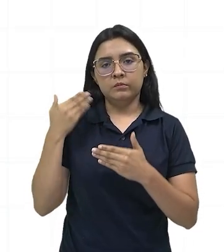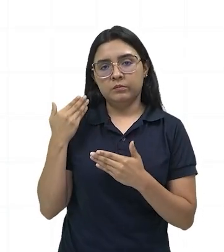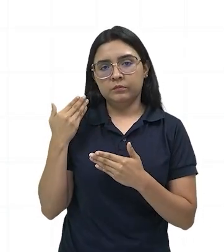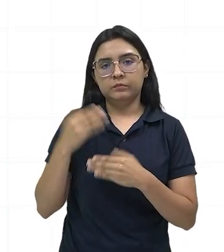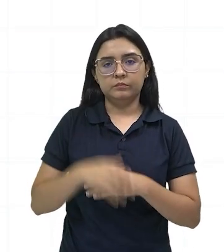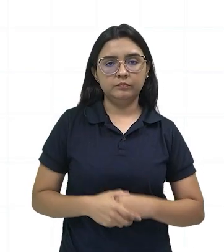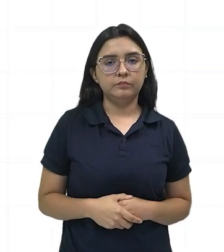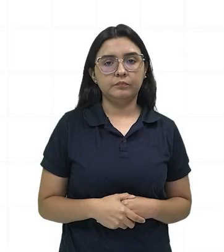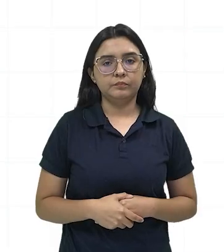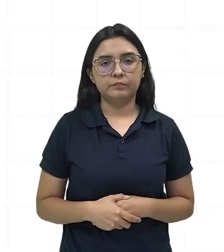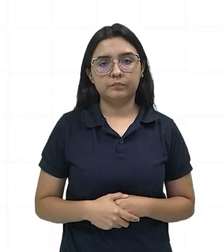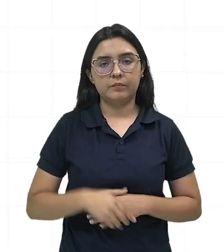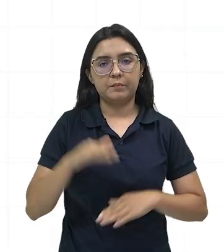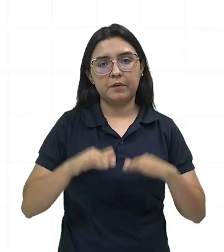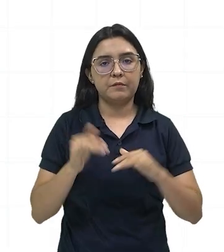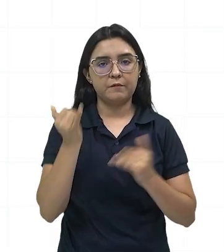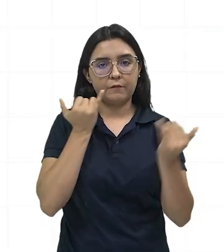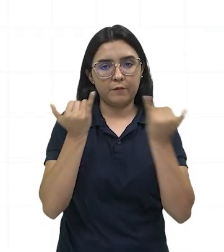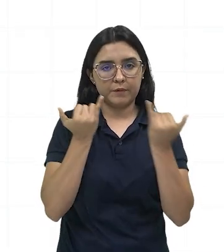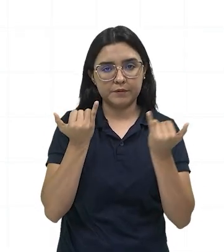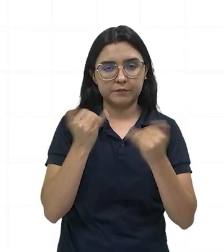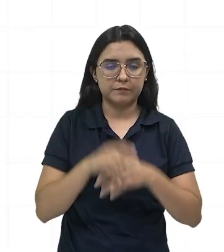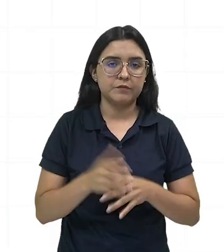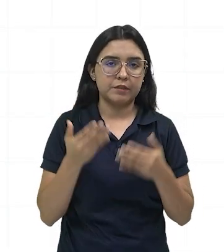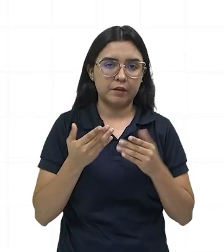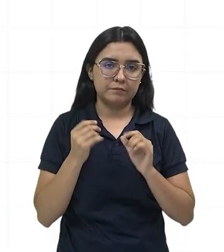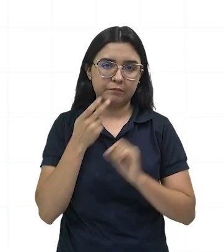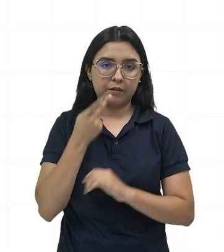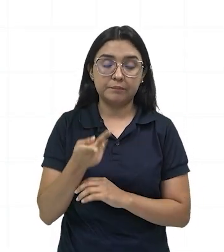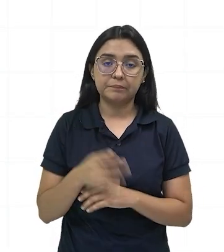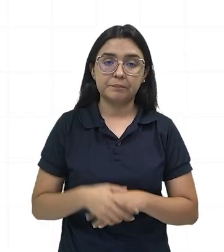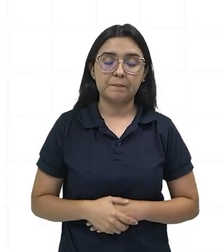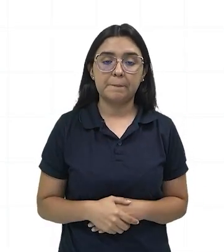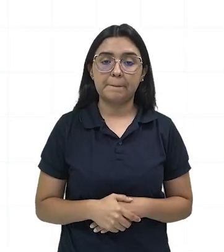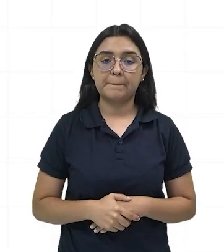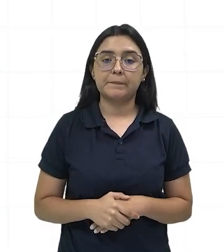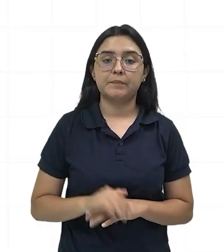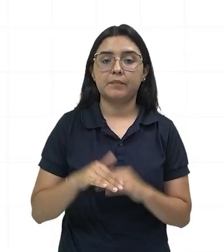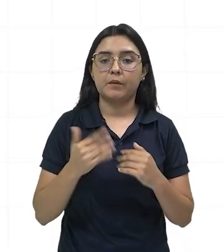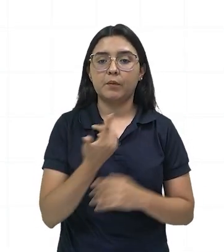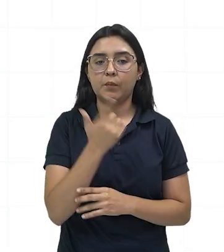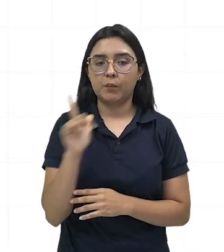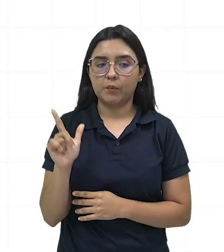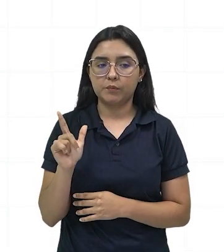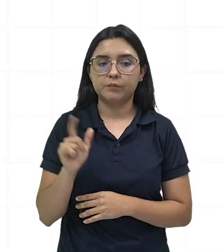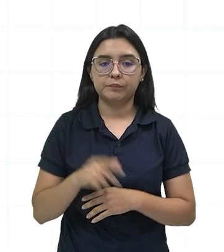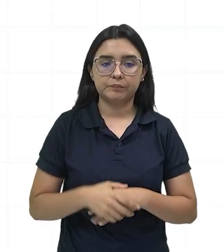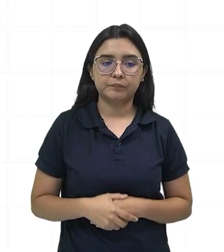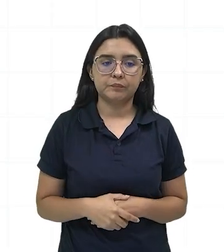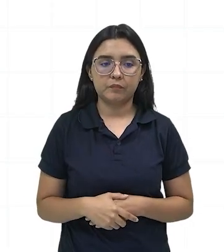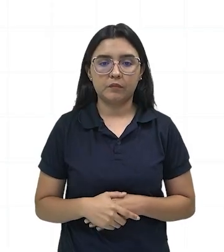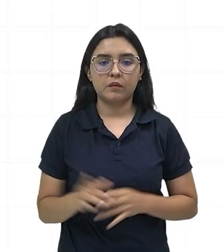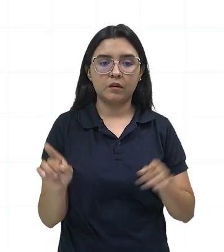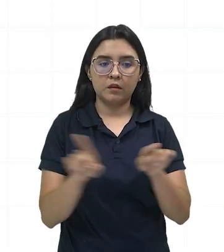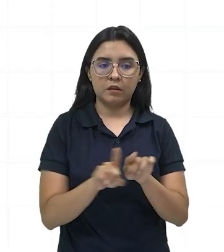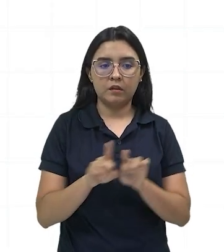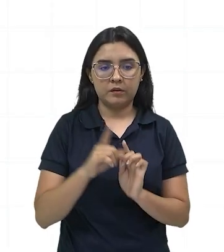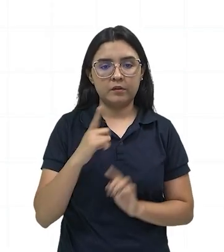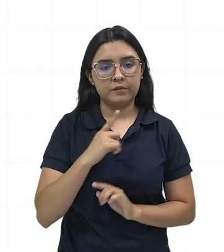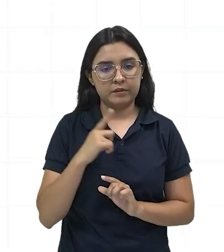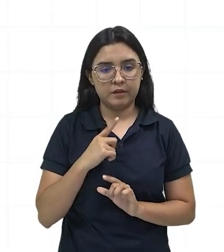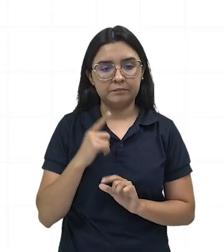Isso tudo dependendo da informação que você está tentando transmitir. Nos outros modos, nós também temos